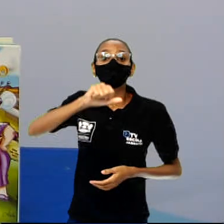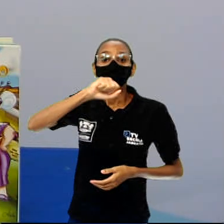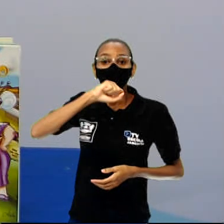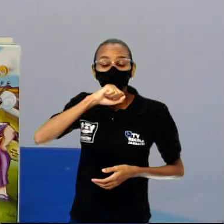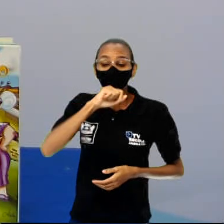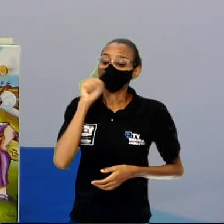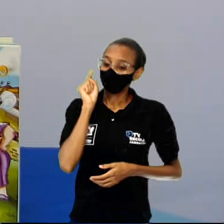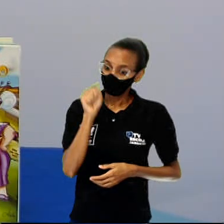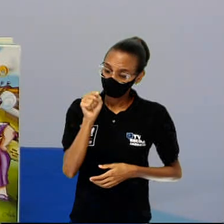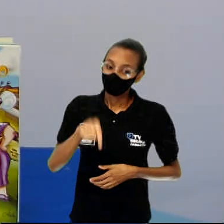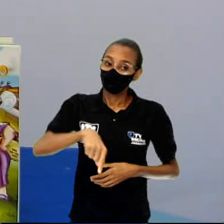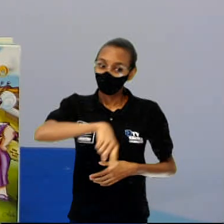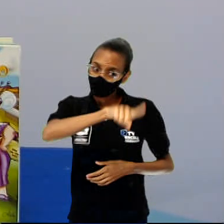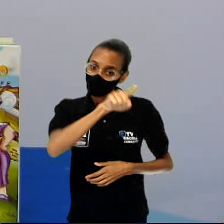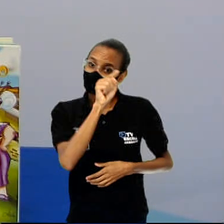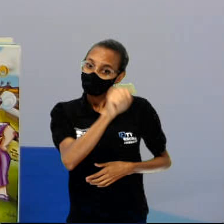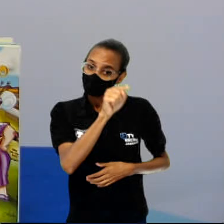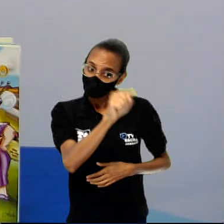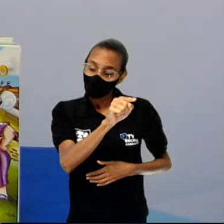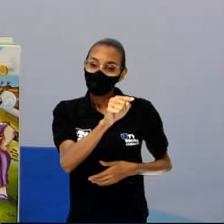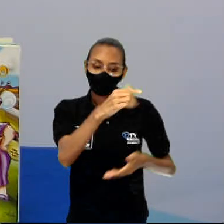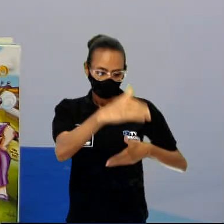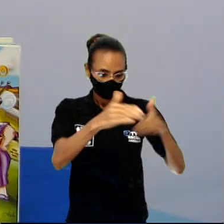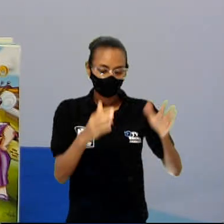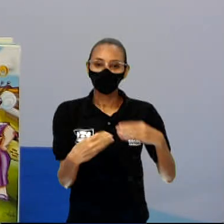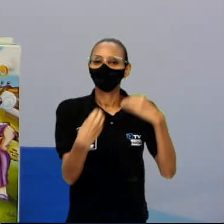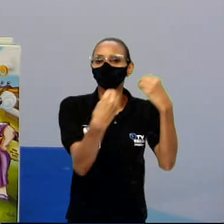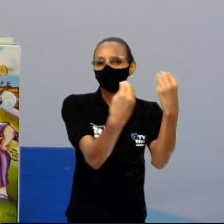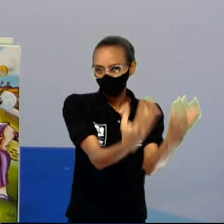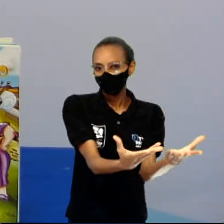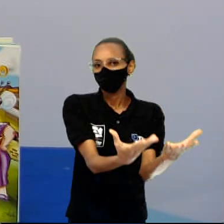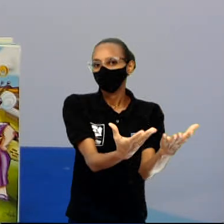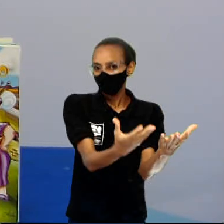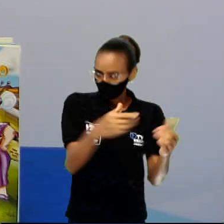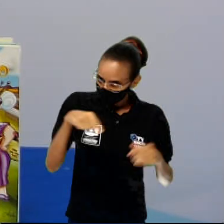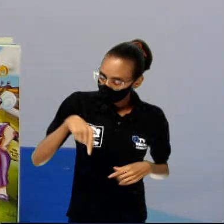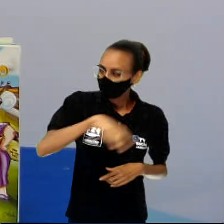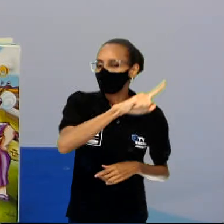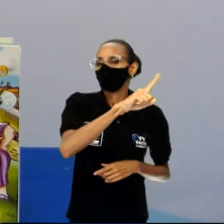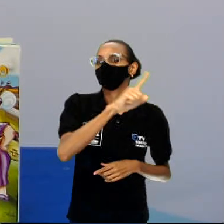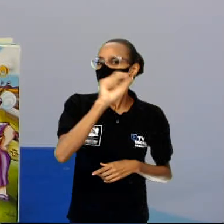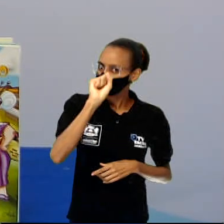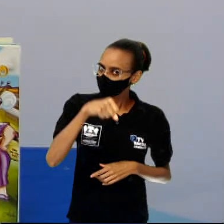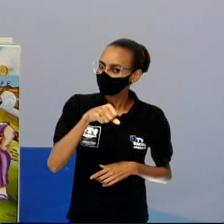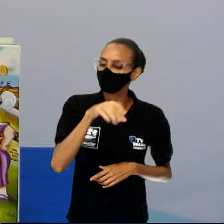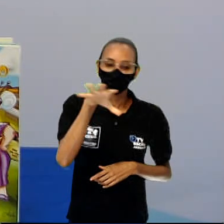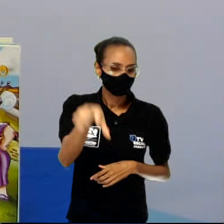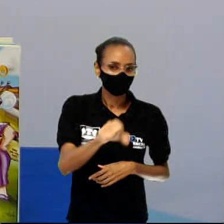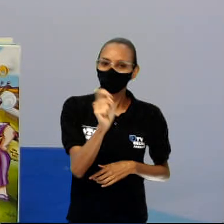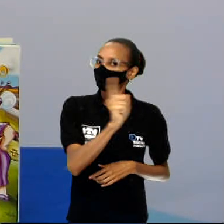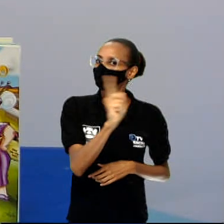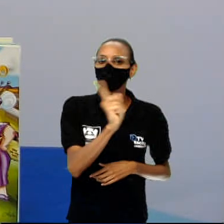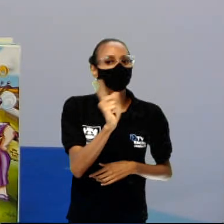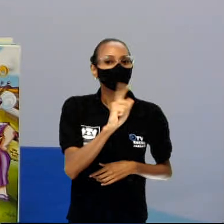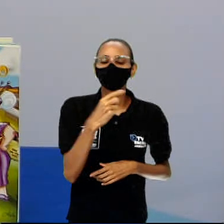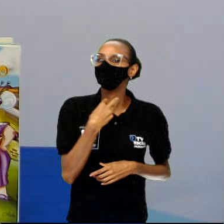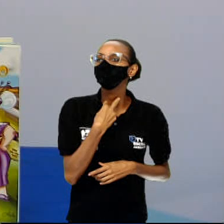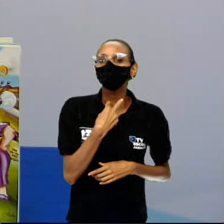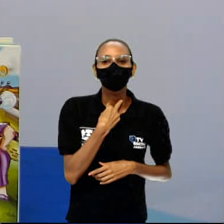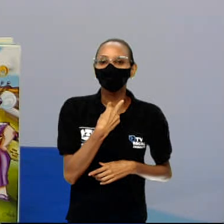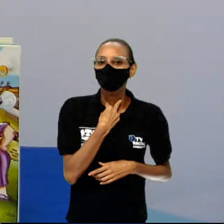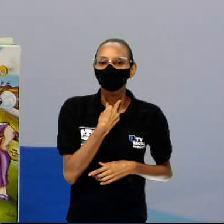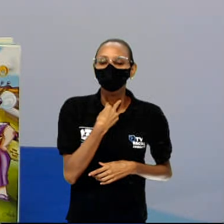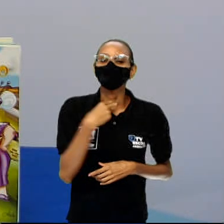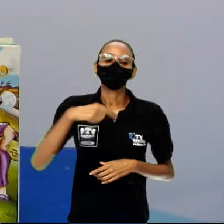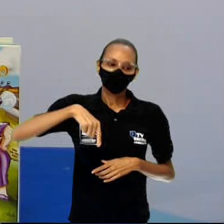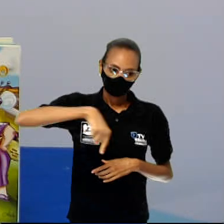agora mesmo devolver. Devolver? Vai sim. O que não é seu, com você não pode ficar. Volte